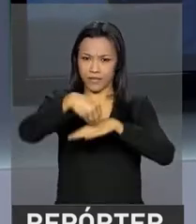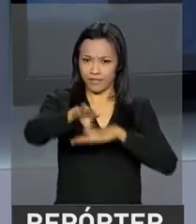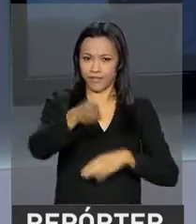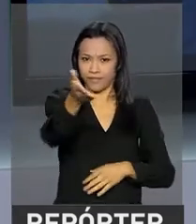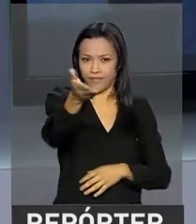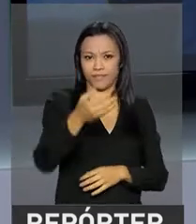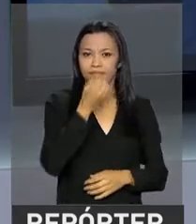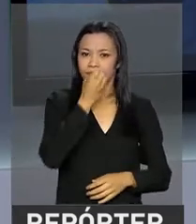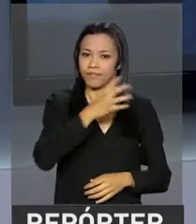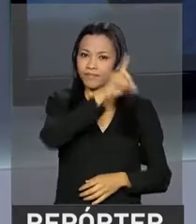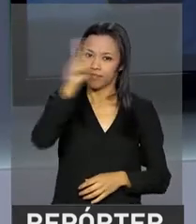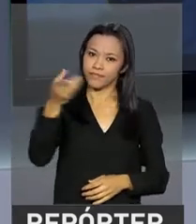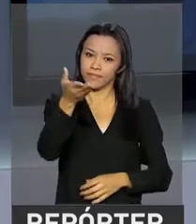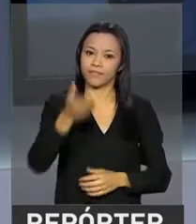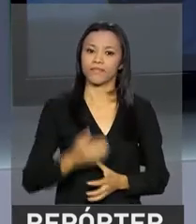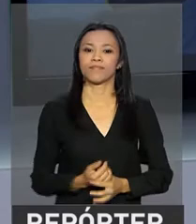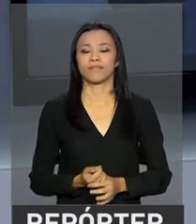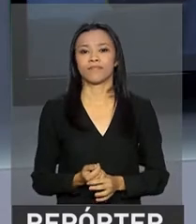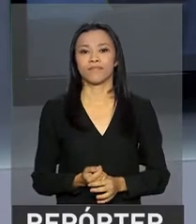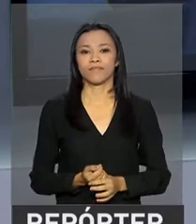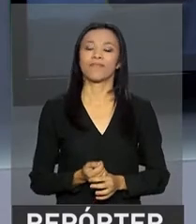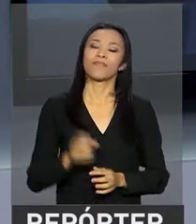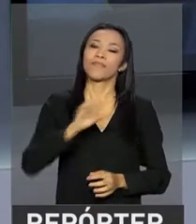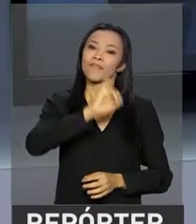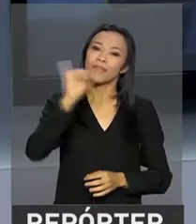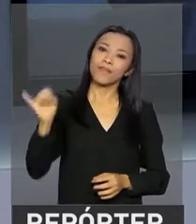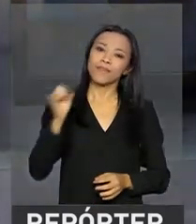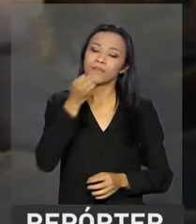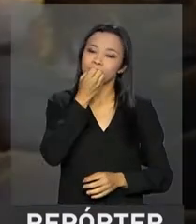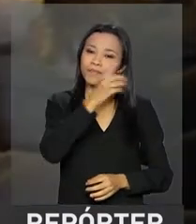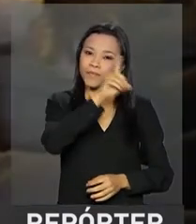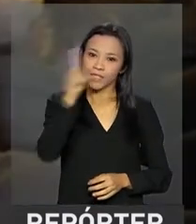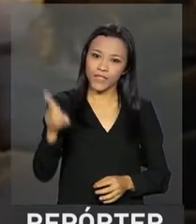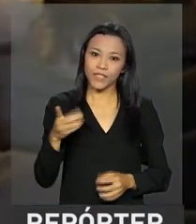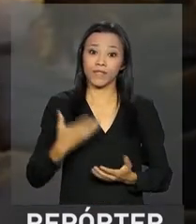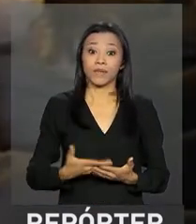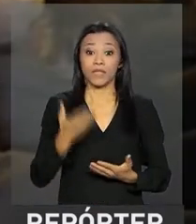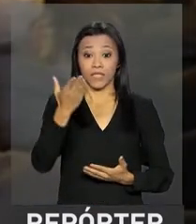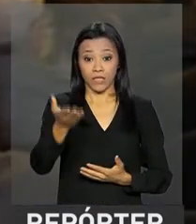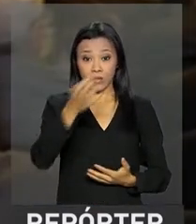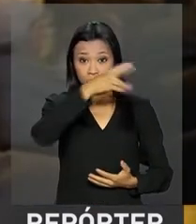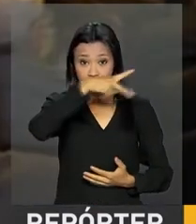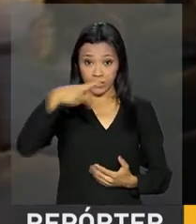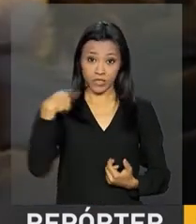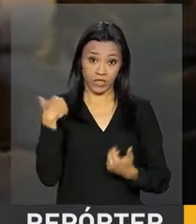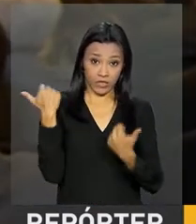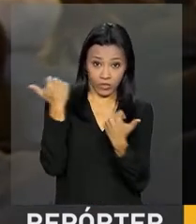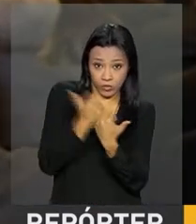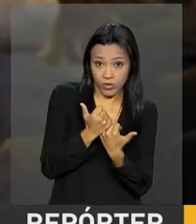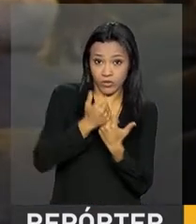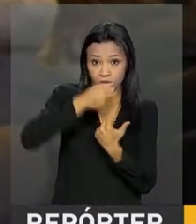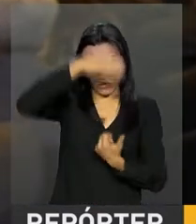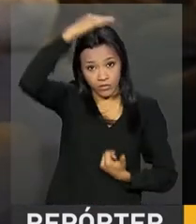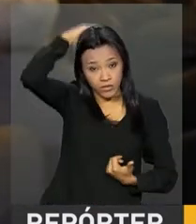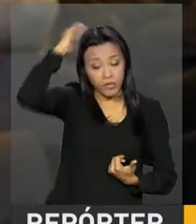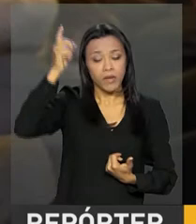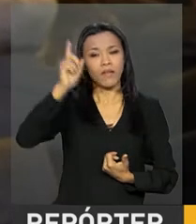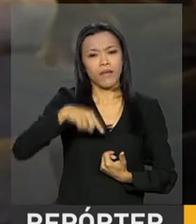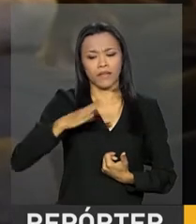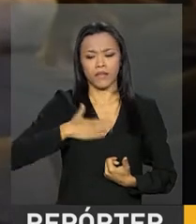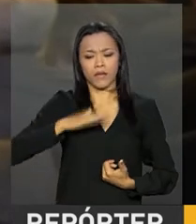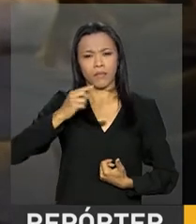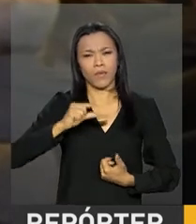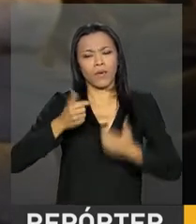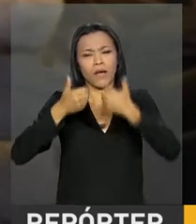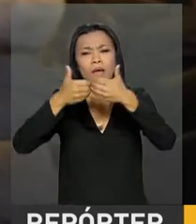luis olá bom dia carol o presidente em exercício rodrigo maia fará dentro de instantes a abertura do